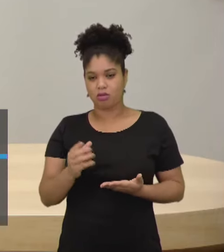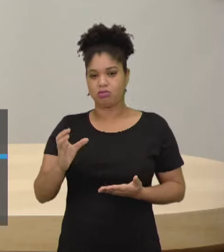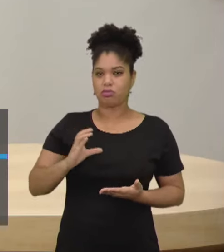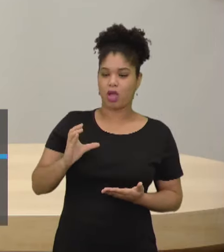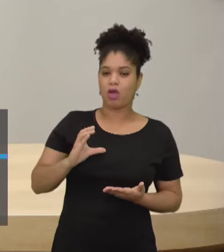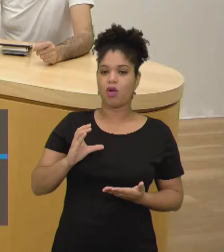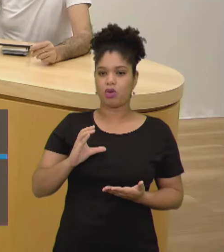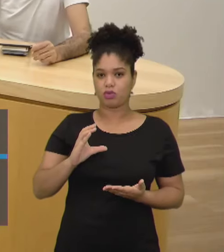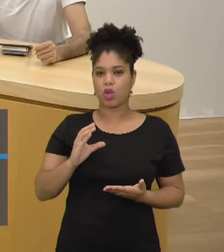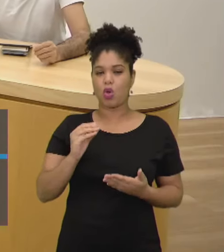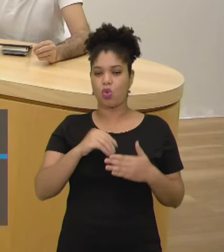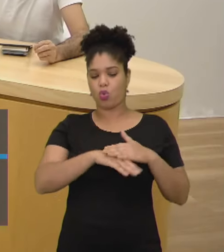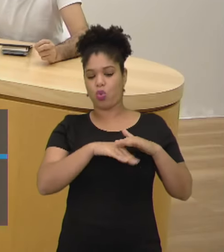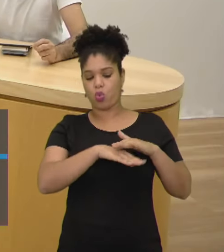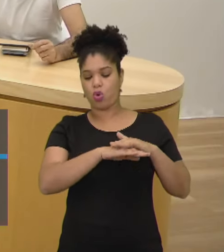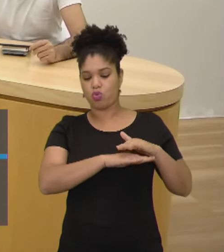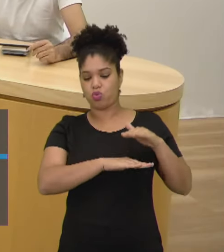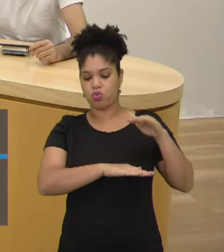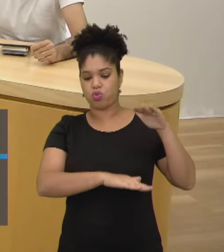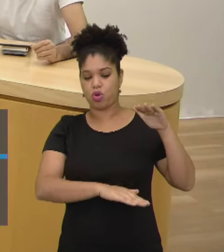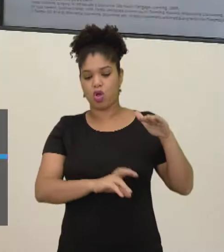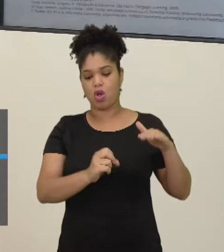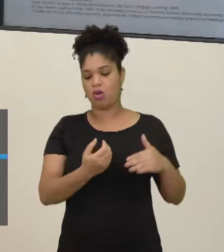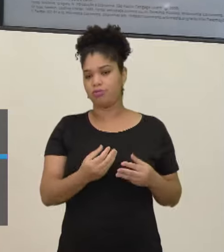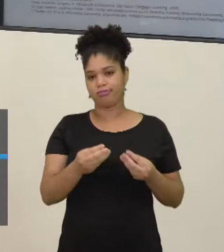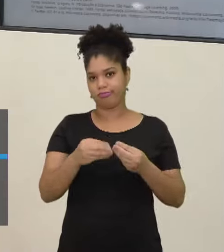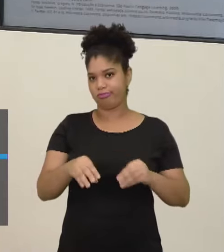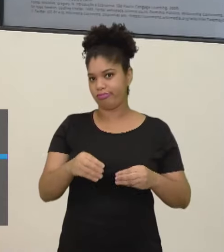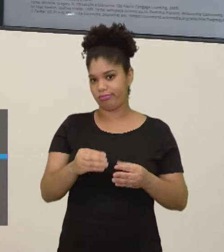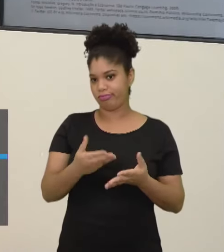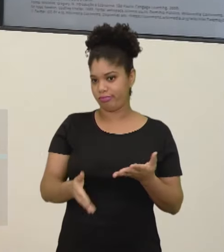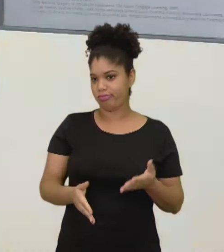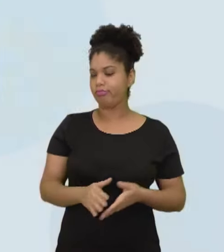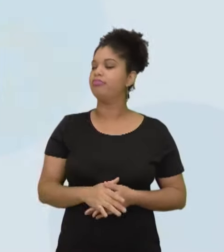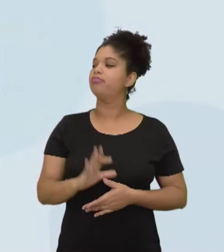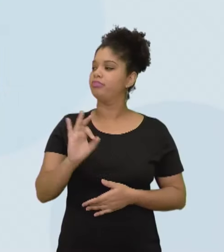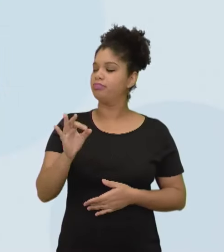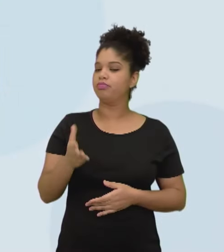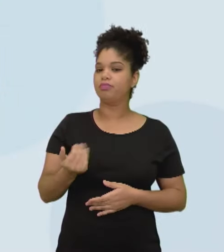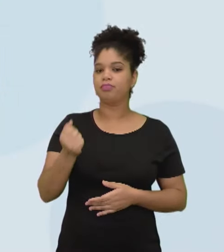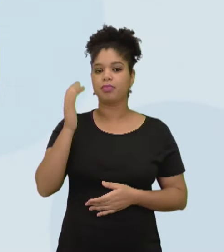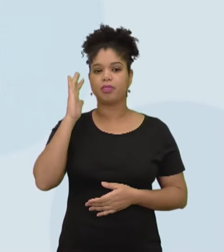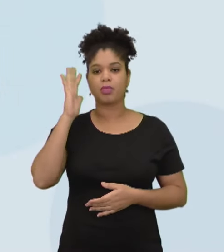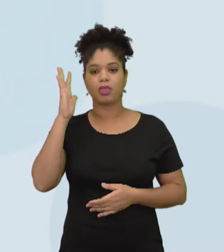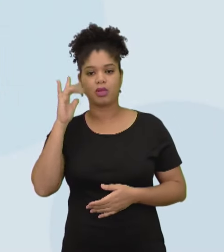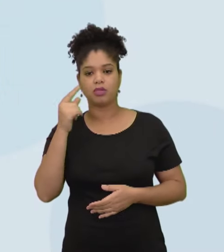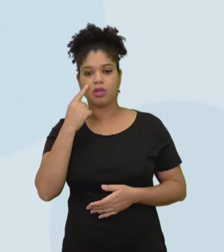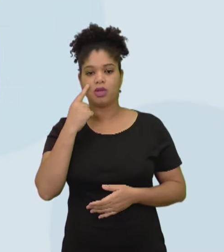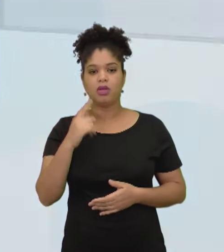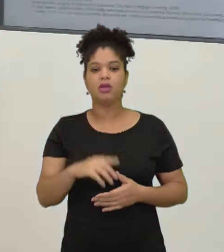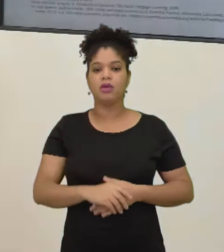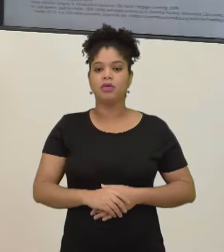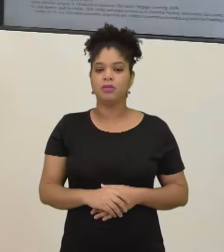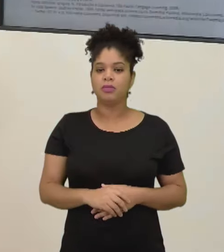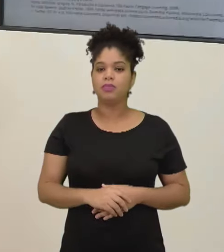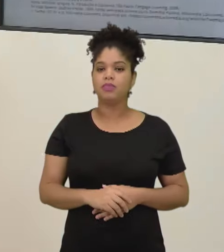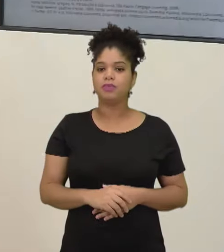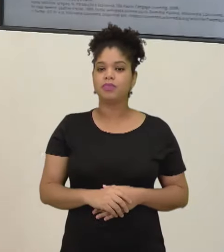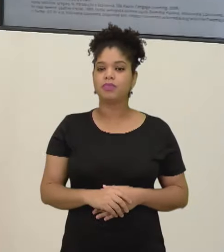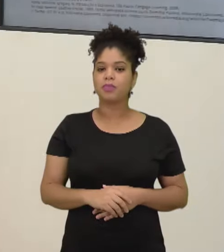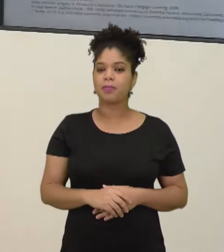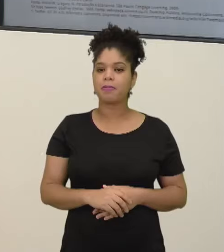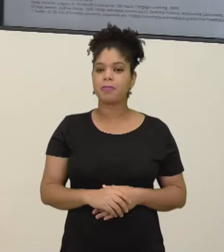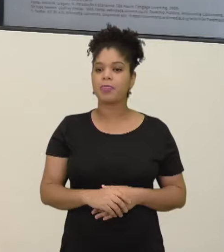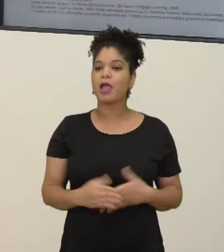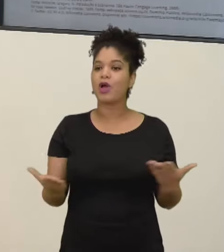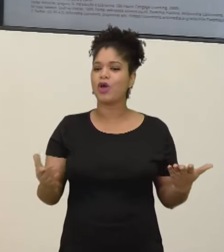isso? Perfeito, então a gente vai tentar adentrar um pouco nessa ideia aí. Então vamos começar, mas olha só. Professor, a gente